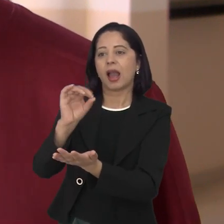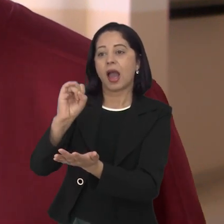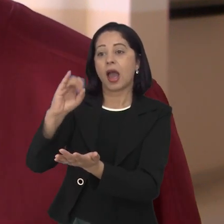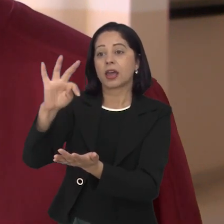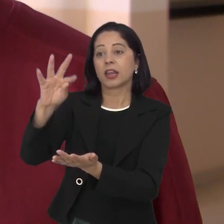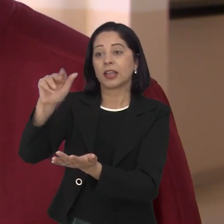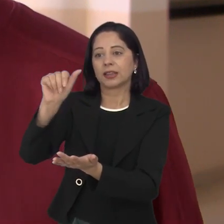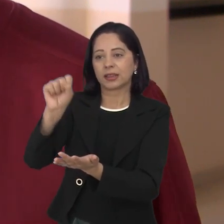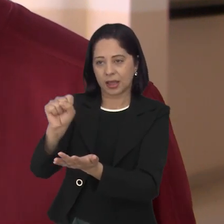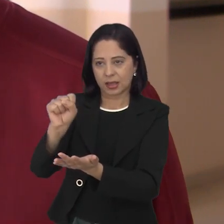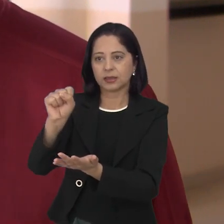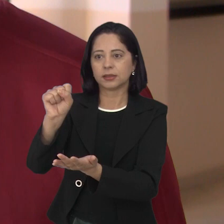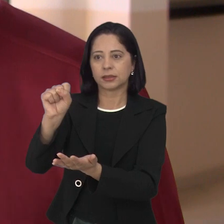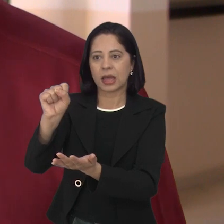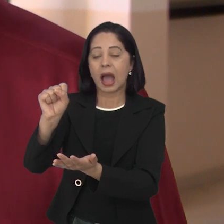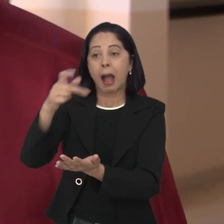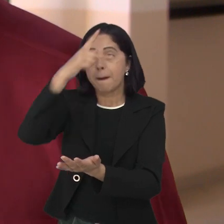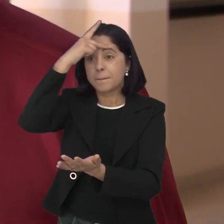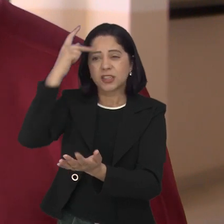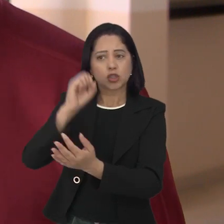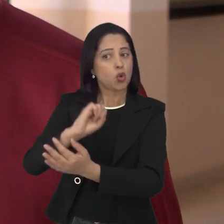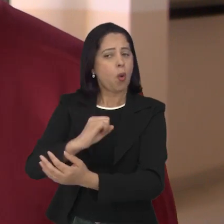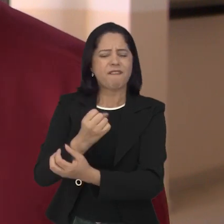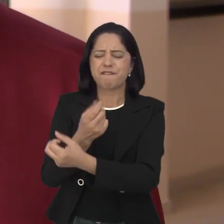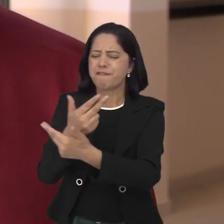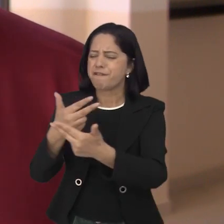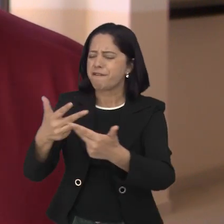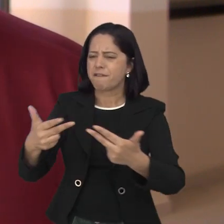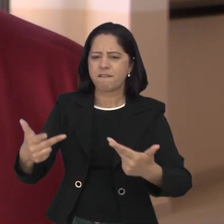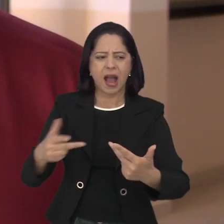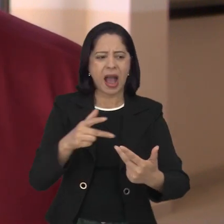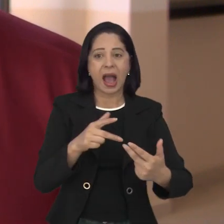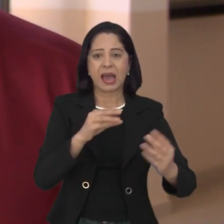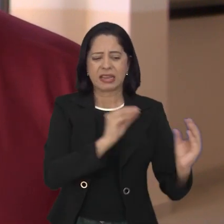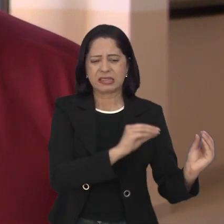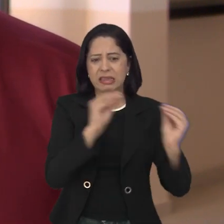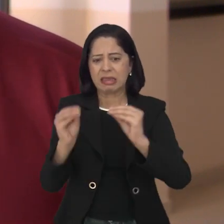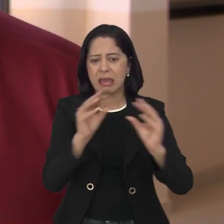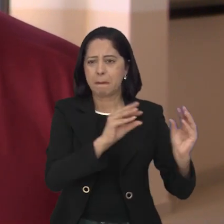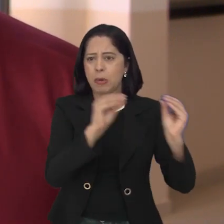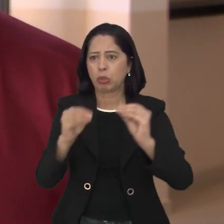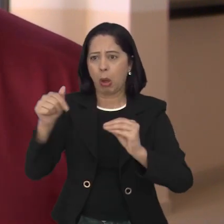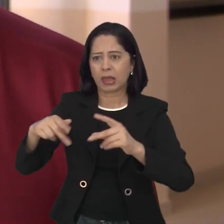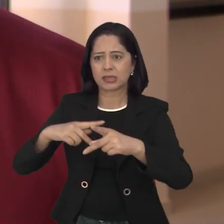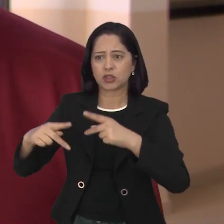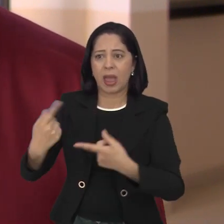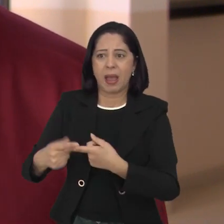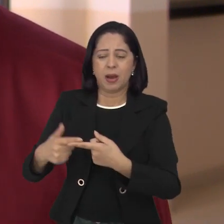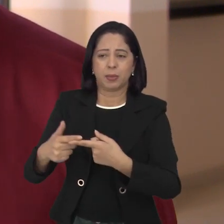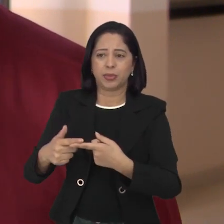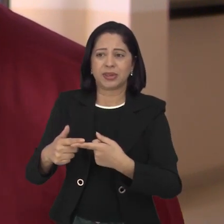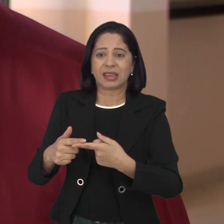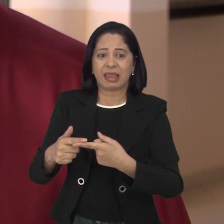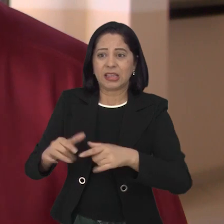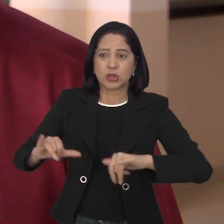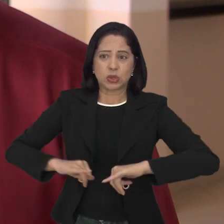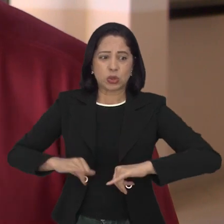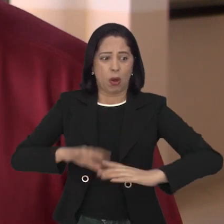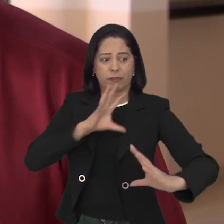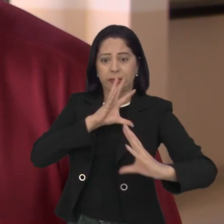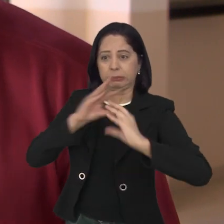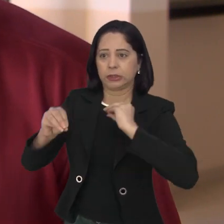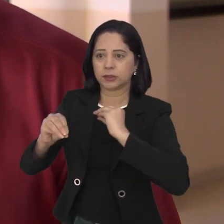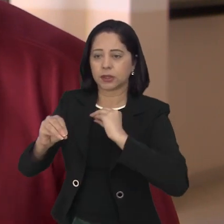tivemos vários refugiados aqui na nossa região eh que vinham de de situações de conflitos então é